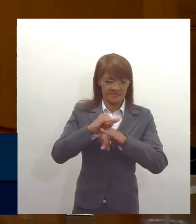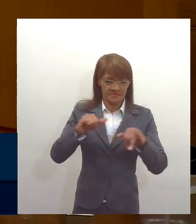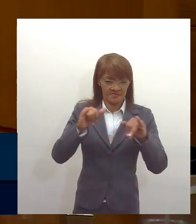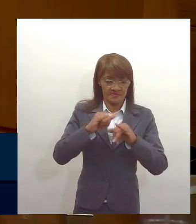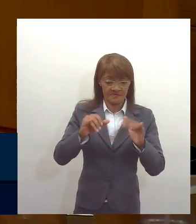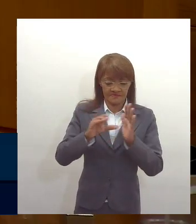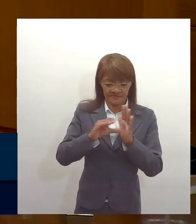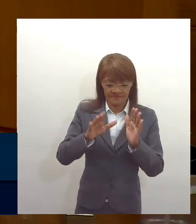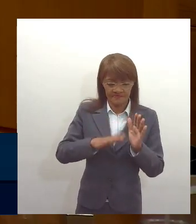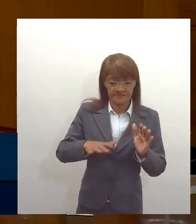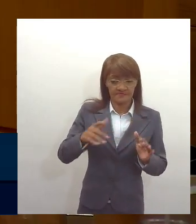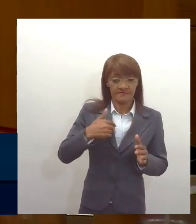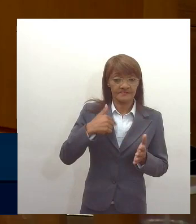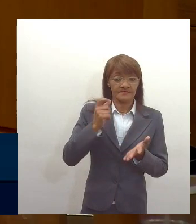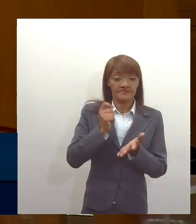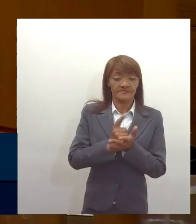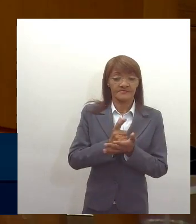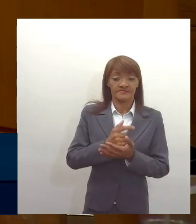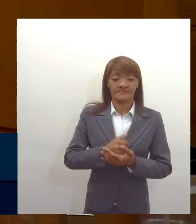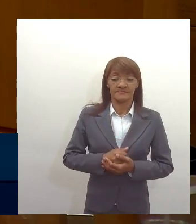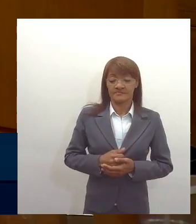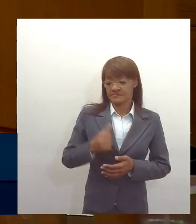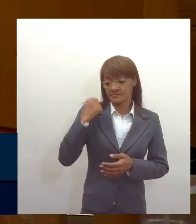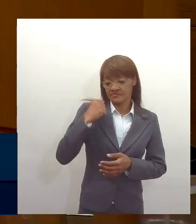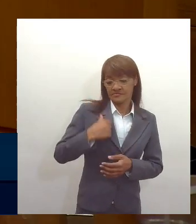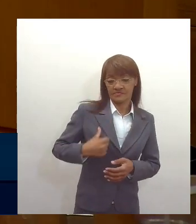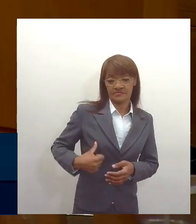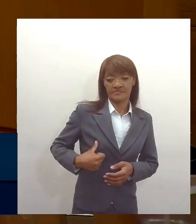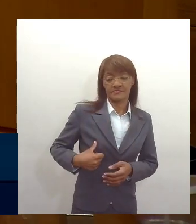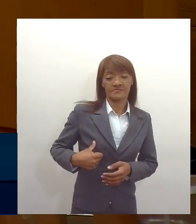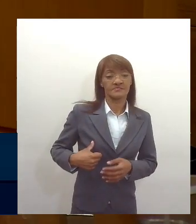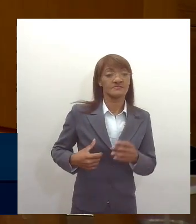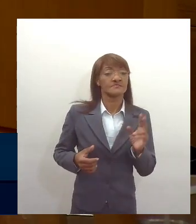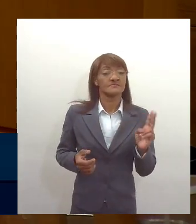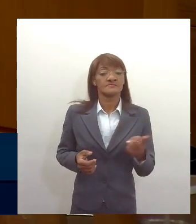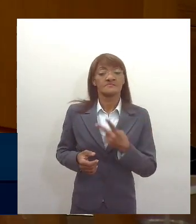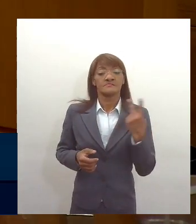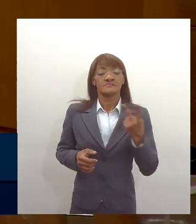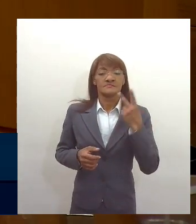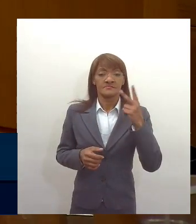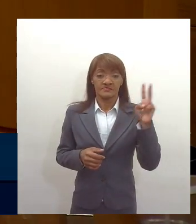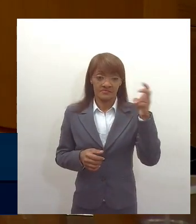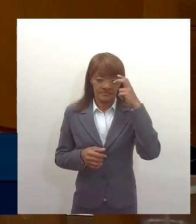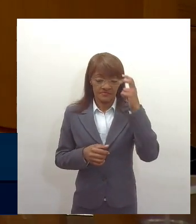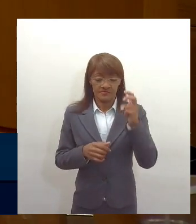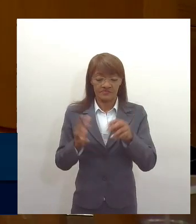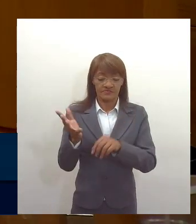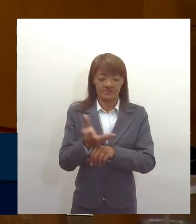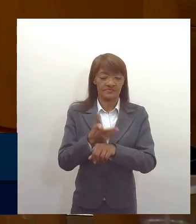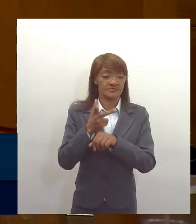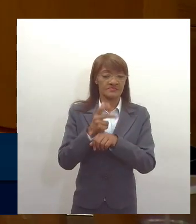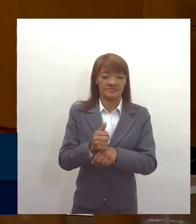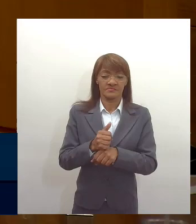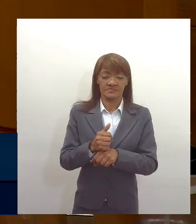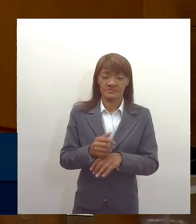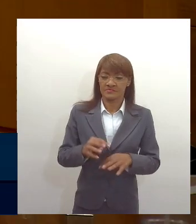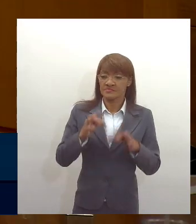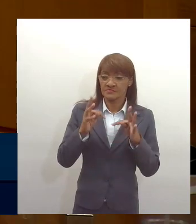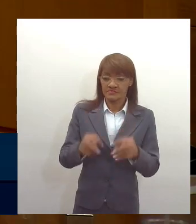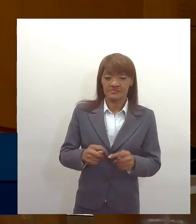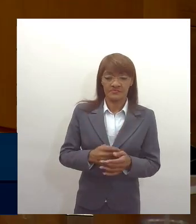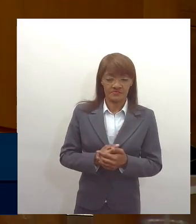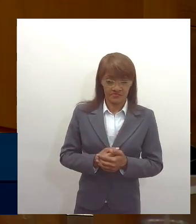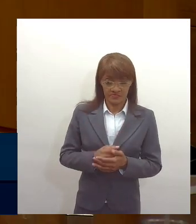para a gente valorizar a cultura, a arte, né, dos artesãos, que são pessoas que, às vezes, é a única forma